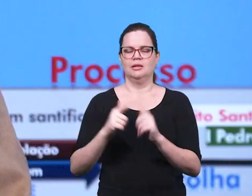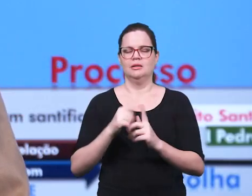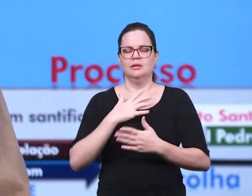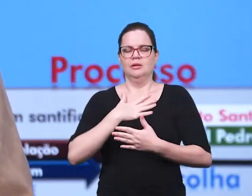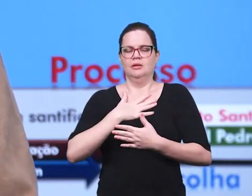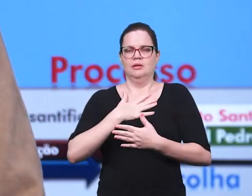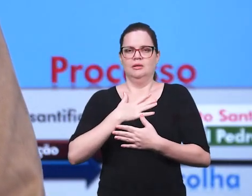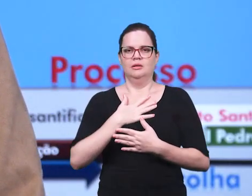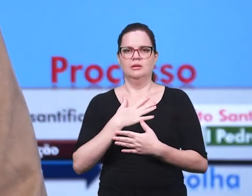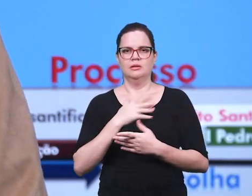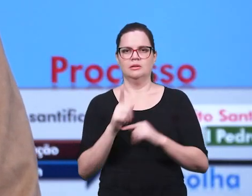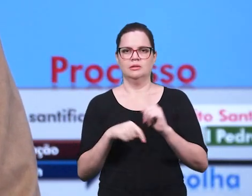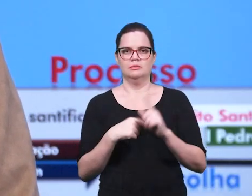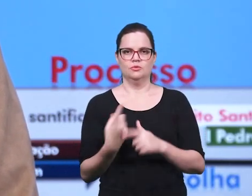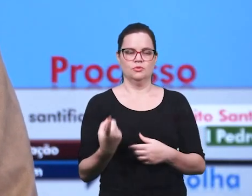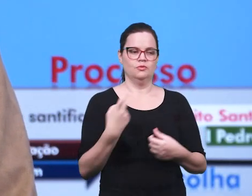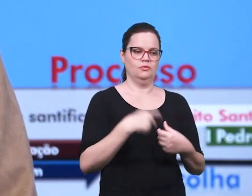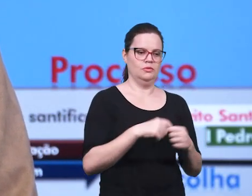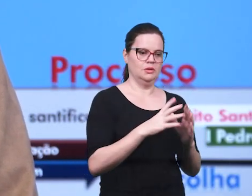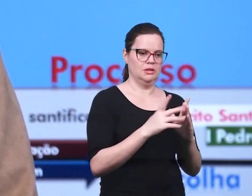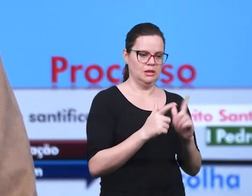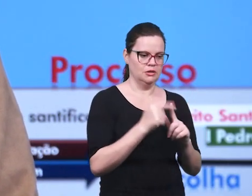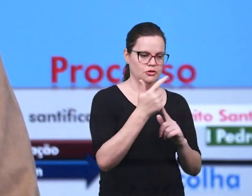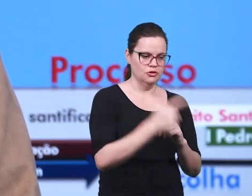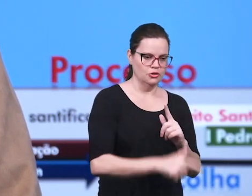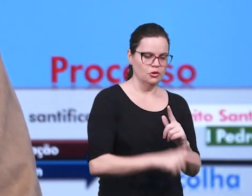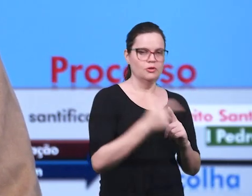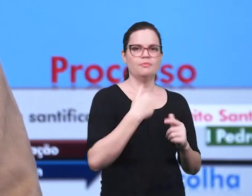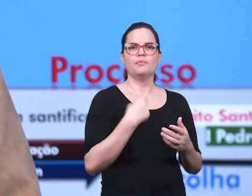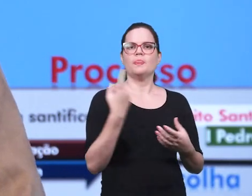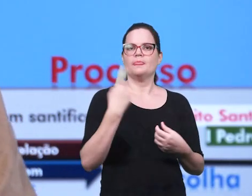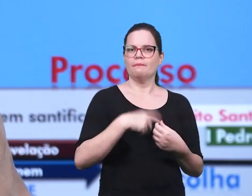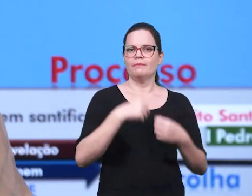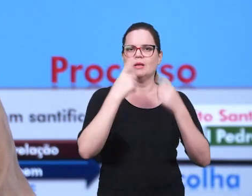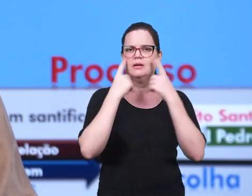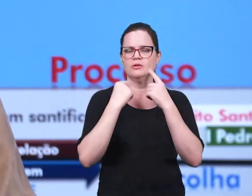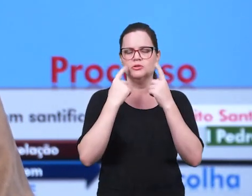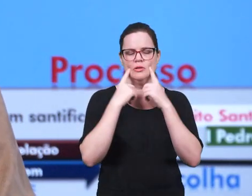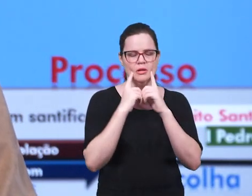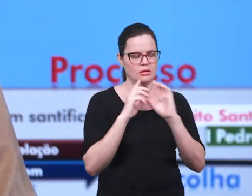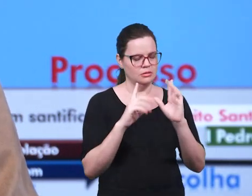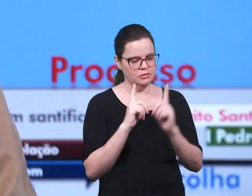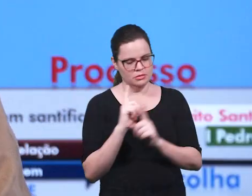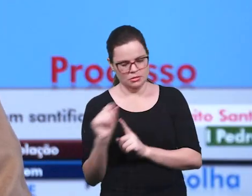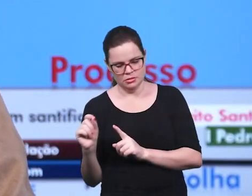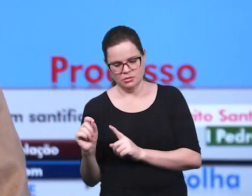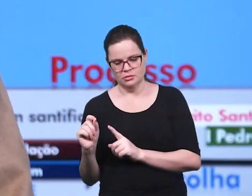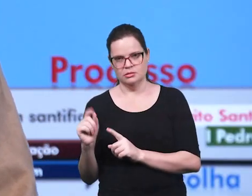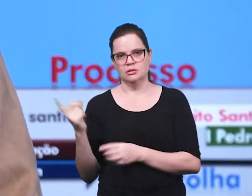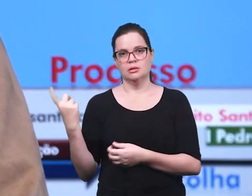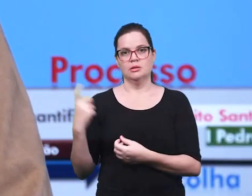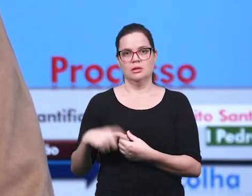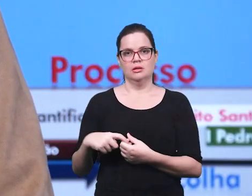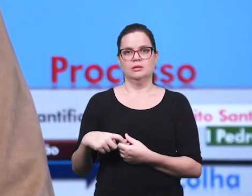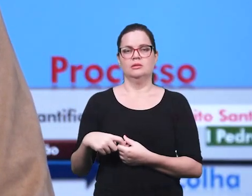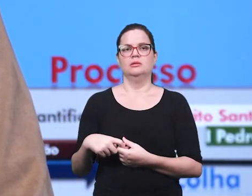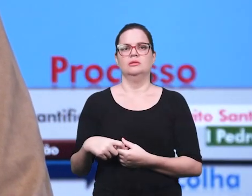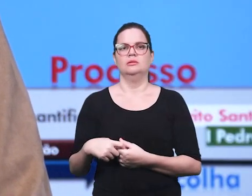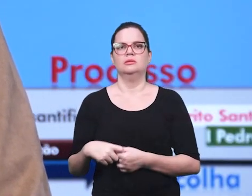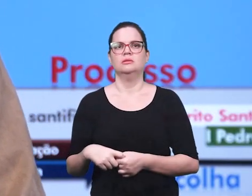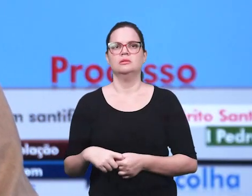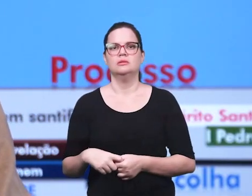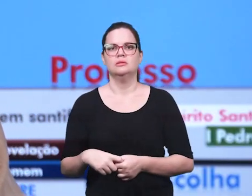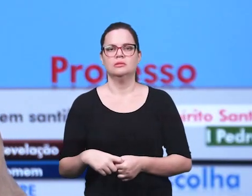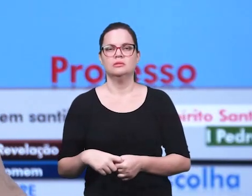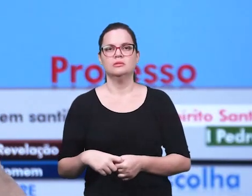Quando voltei para dentro novamente, eu voltei a chorar. Eu peguei e saí. E até fui criado na família que